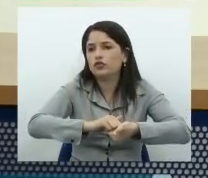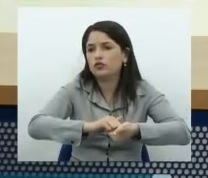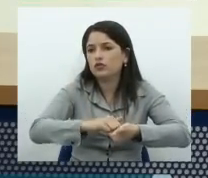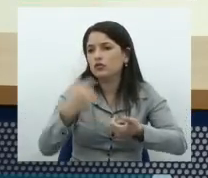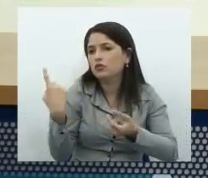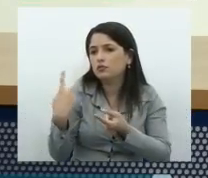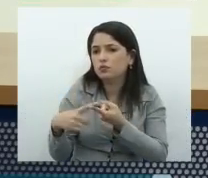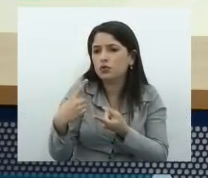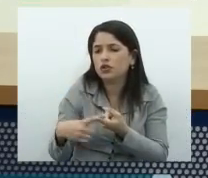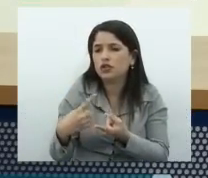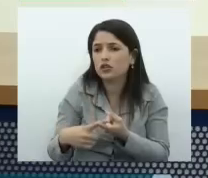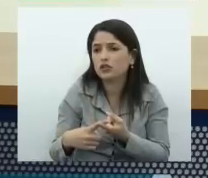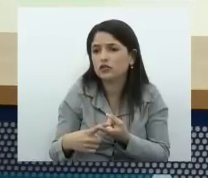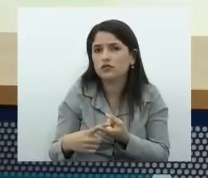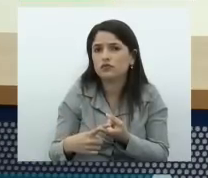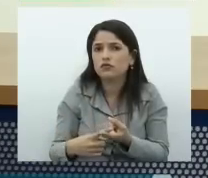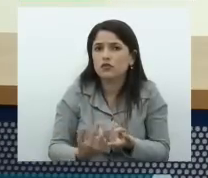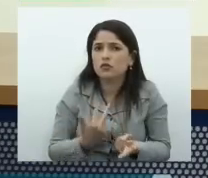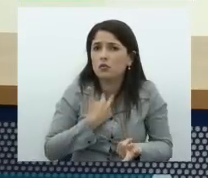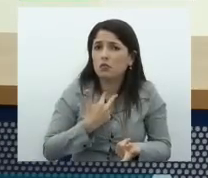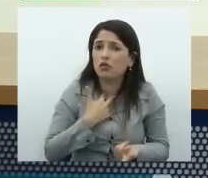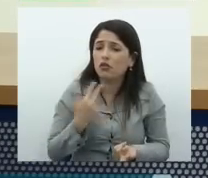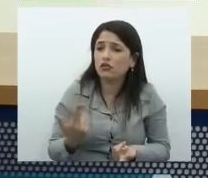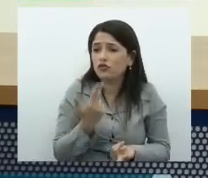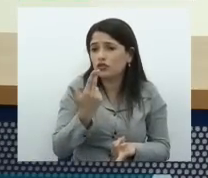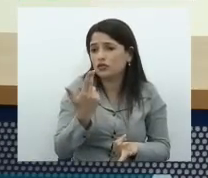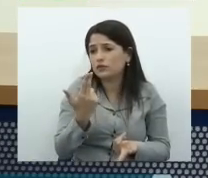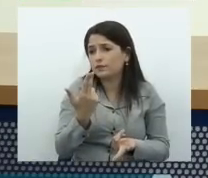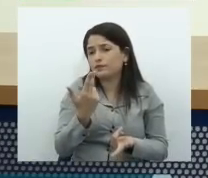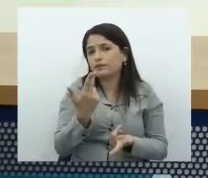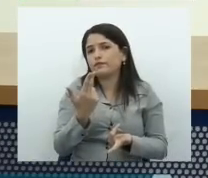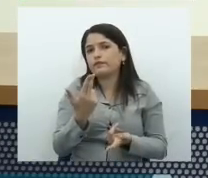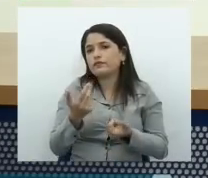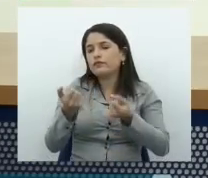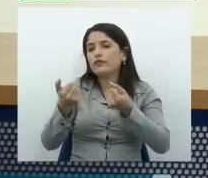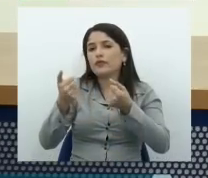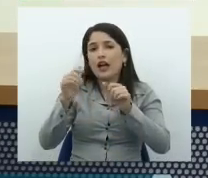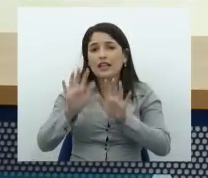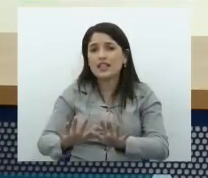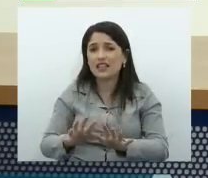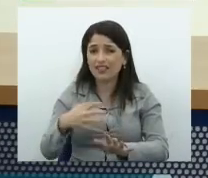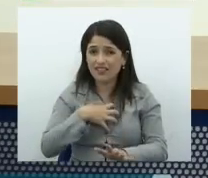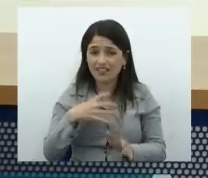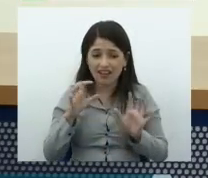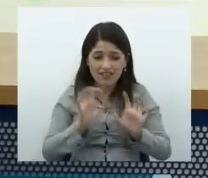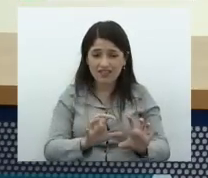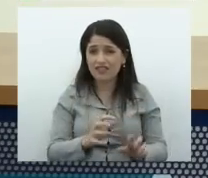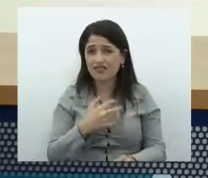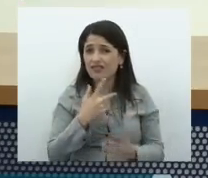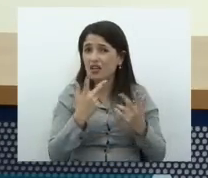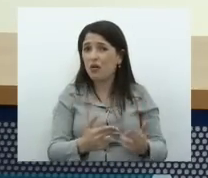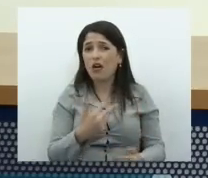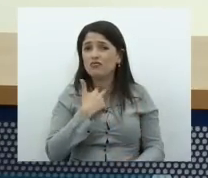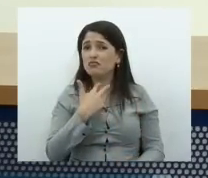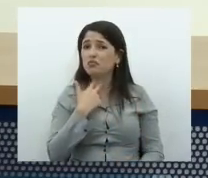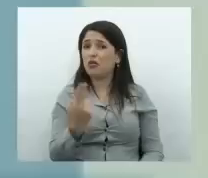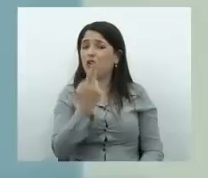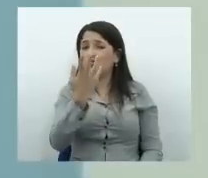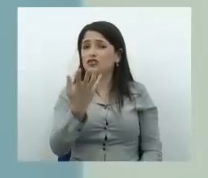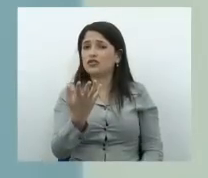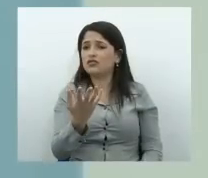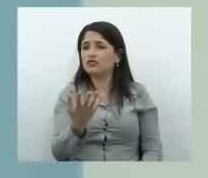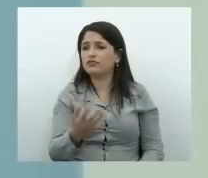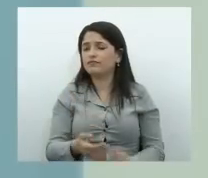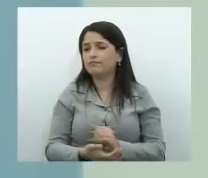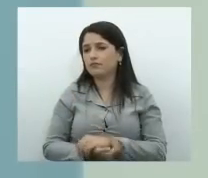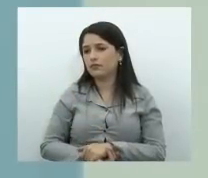é mais cabível e possível estar e ficar esse transporte como está no nosso município, uma calamidade